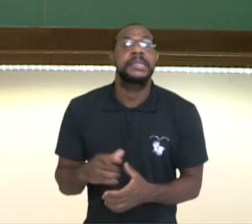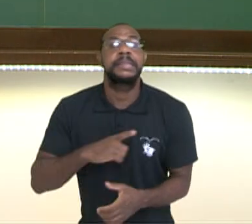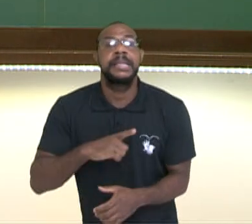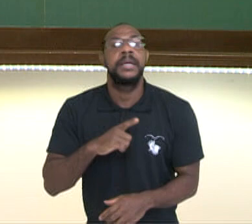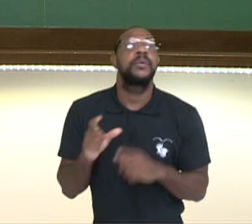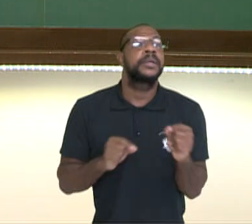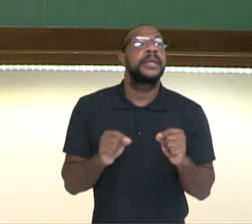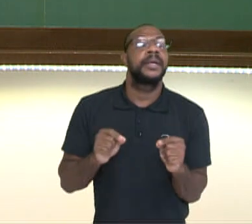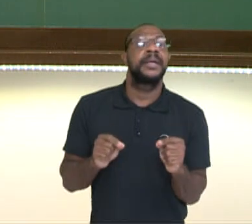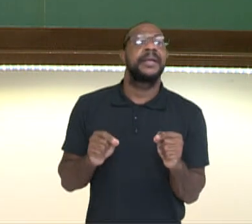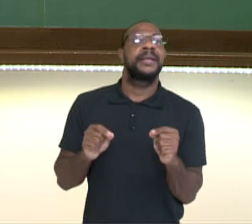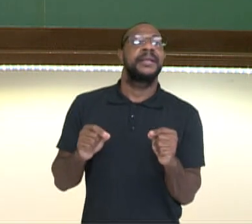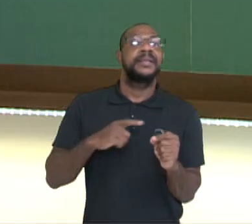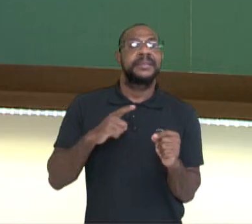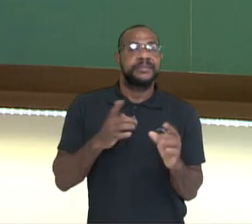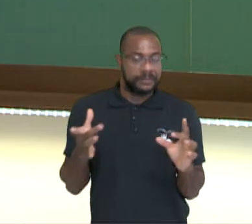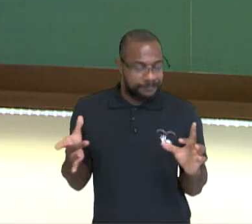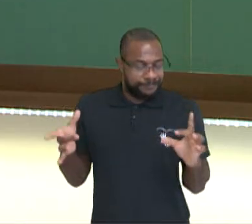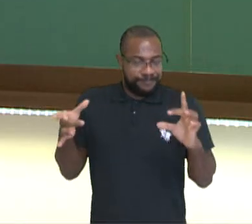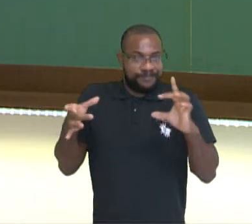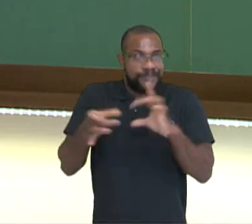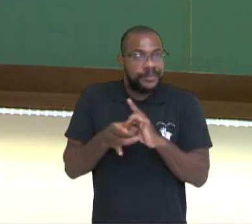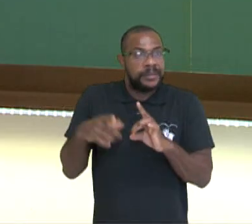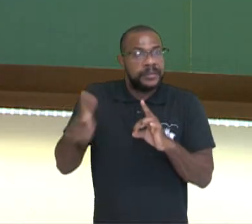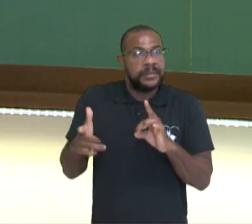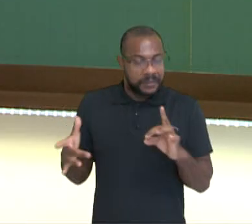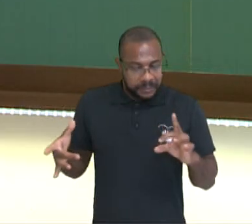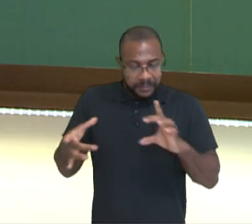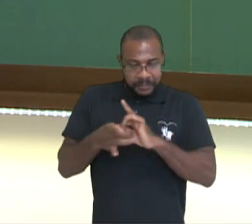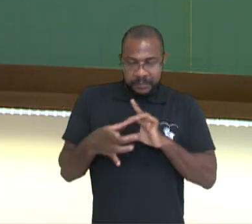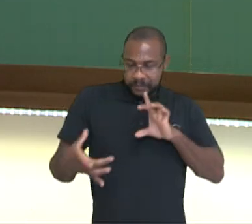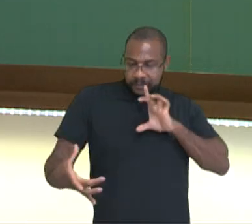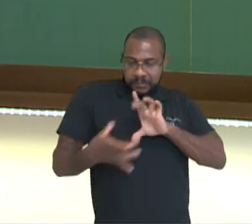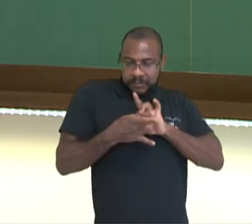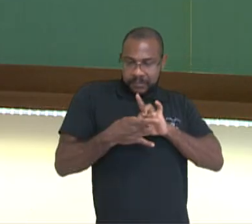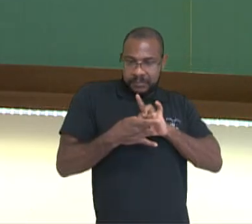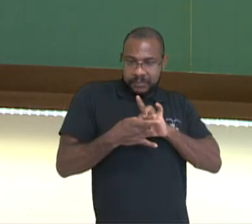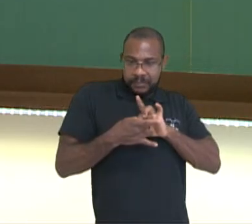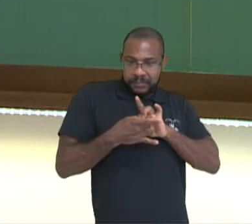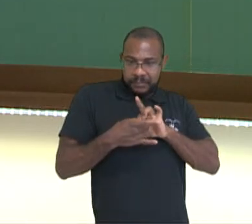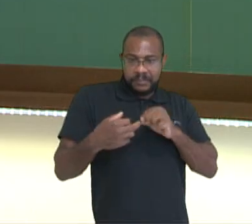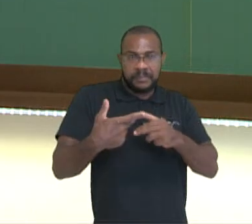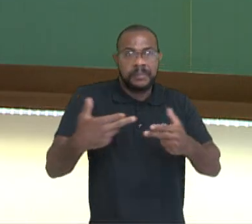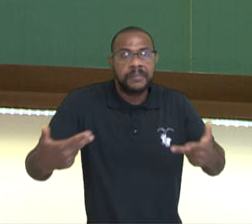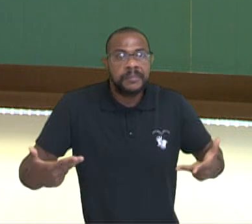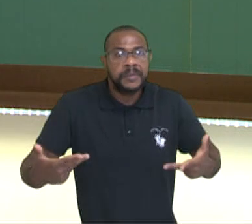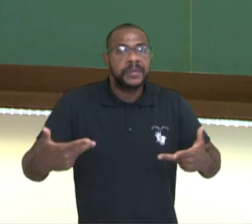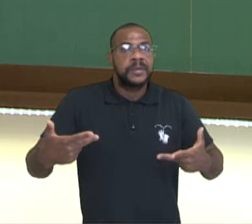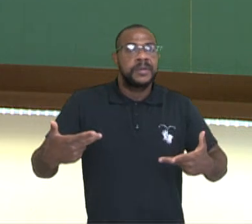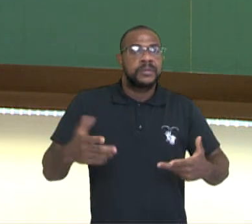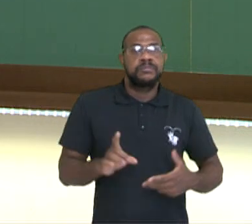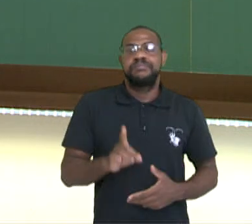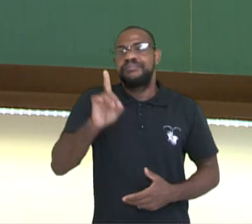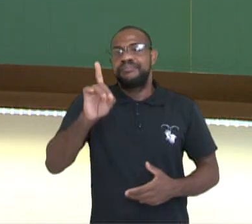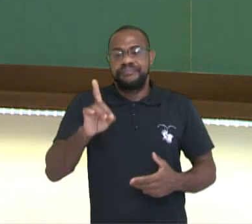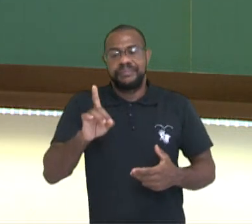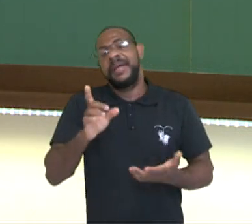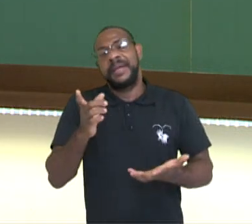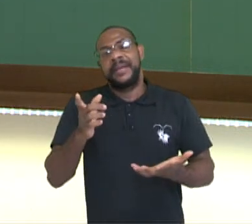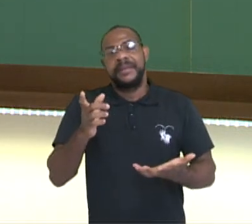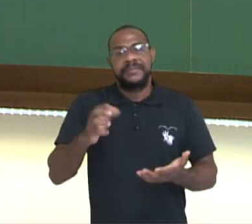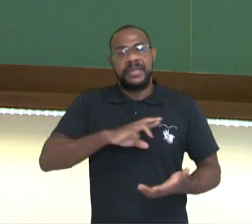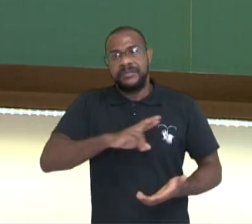a intenção de religar o ser humano com a sua divindade. Por isso, a religião também é uma forma de